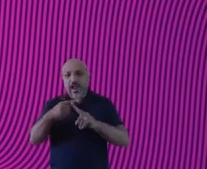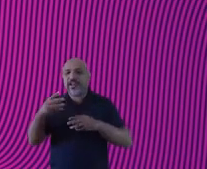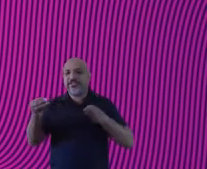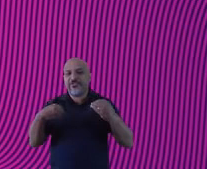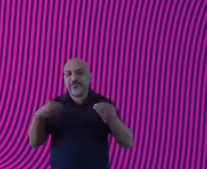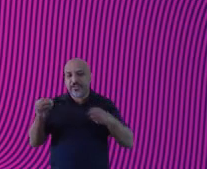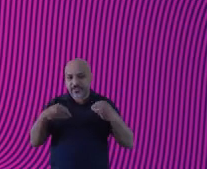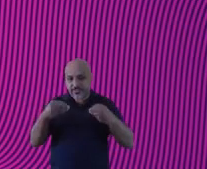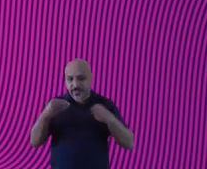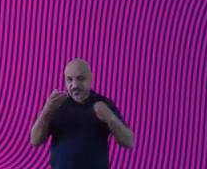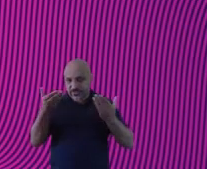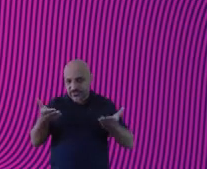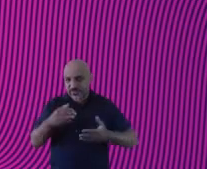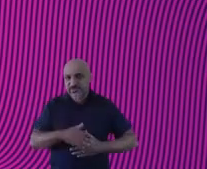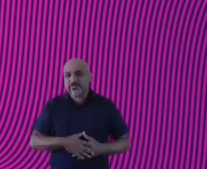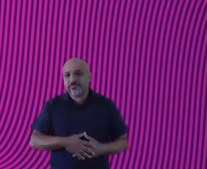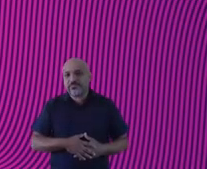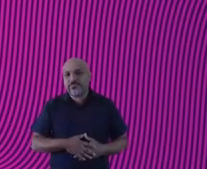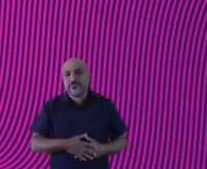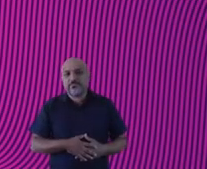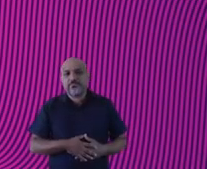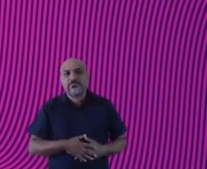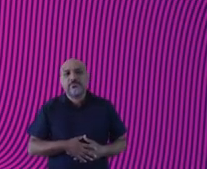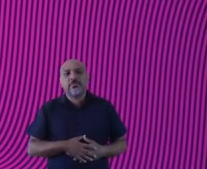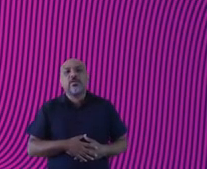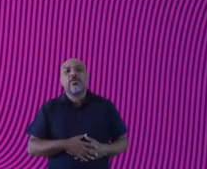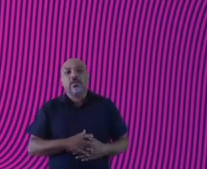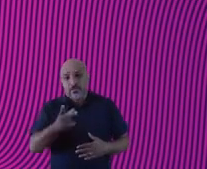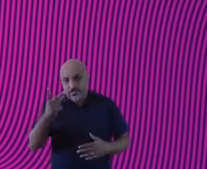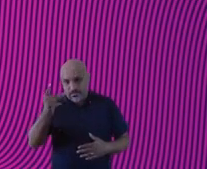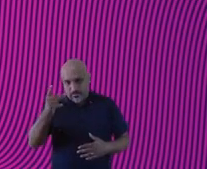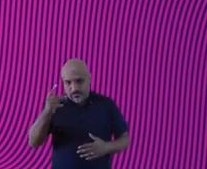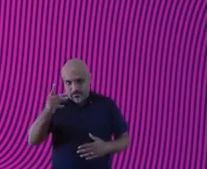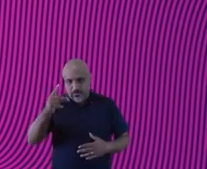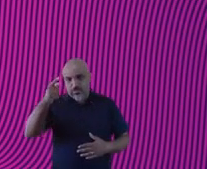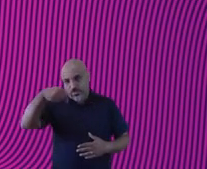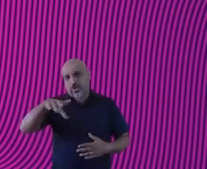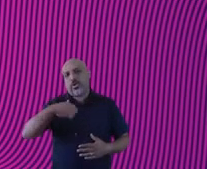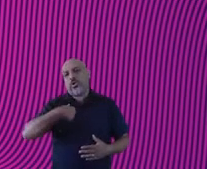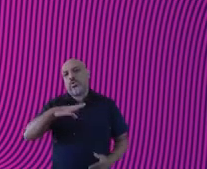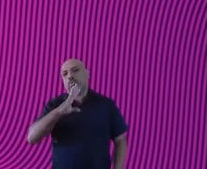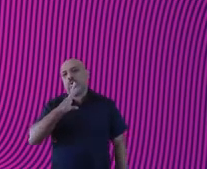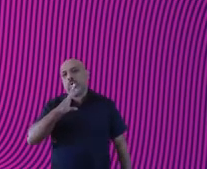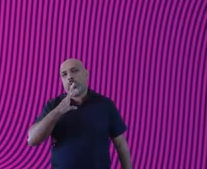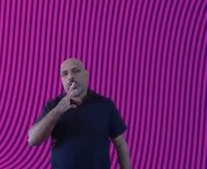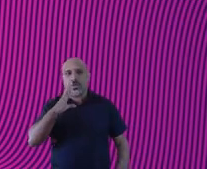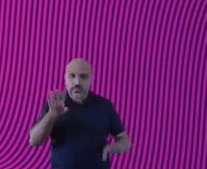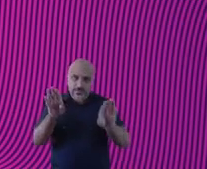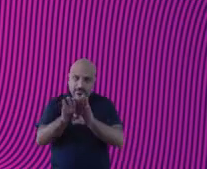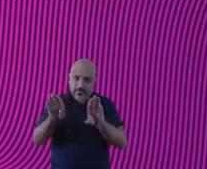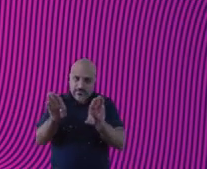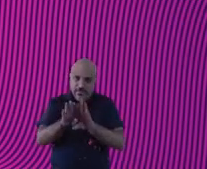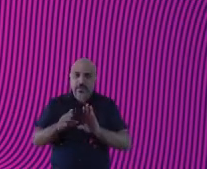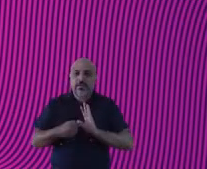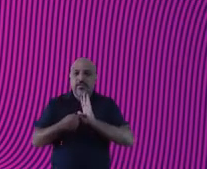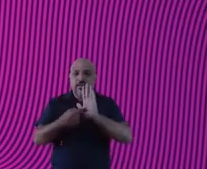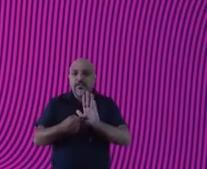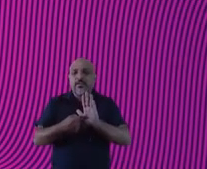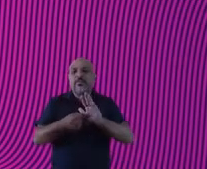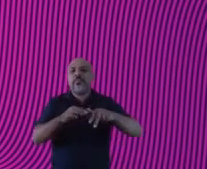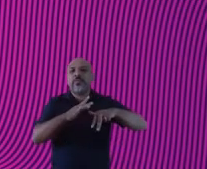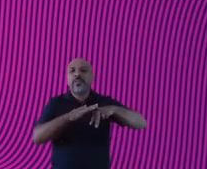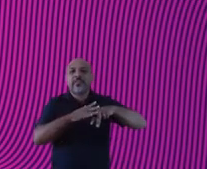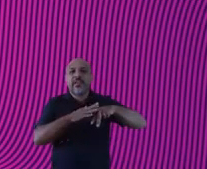nisso. No segundo caso, um caso que eu conheço também, um paciente que passa pelo